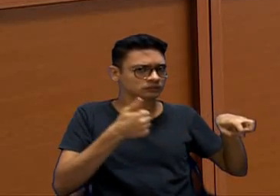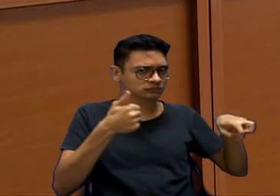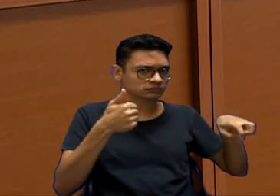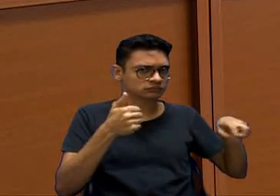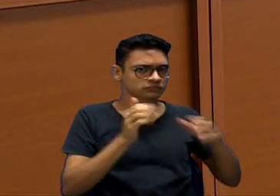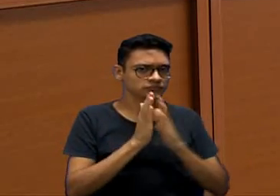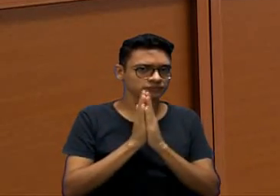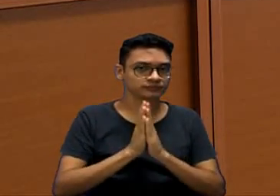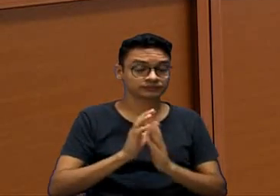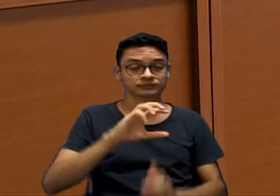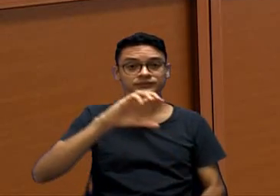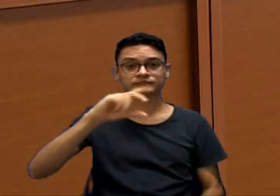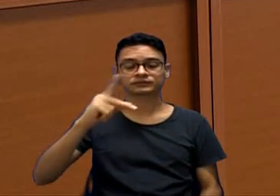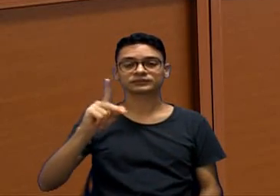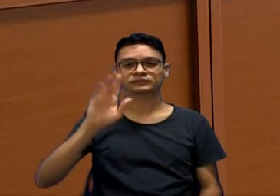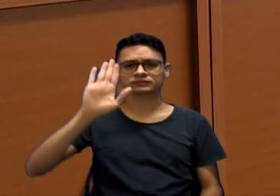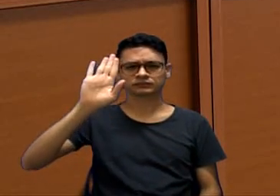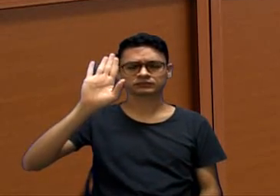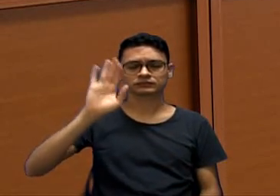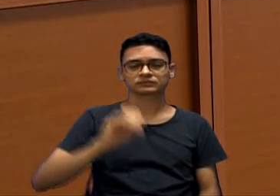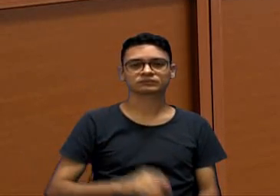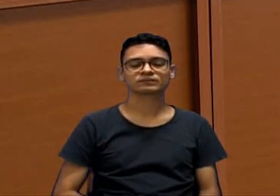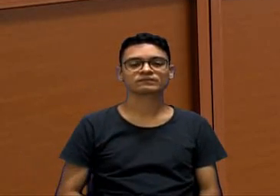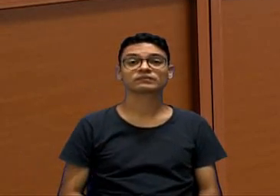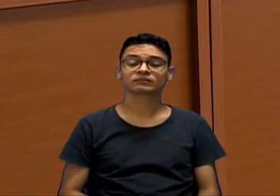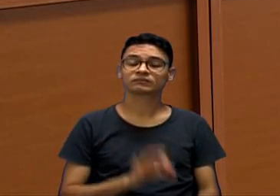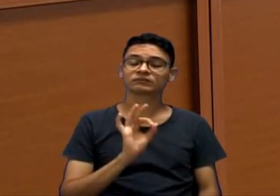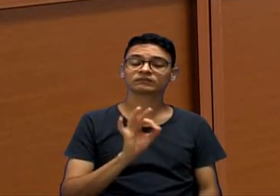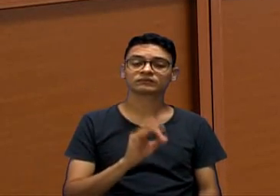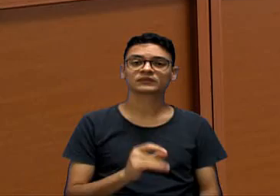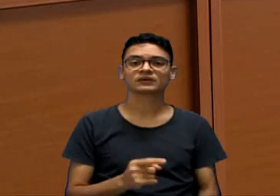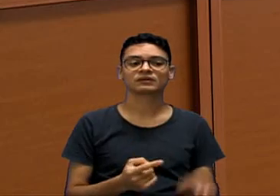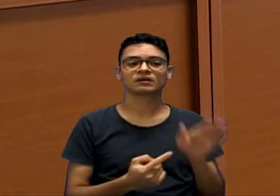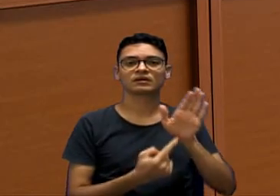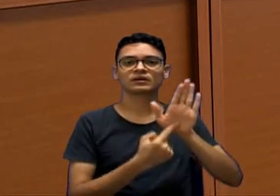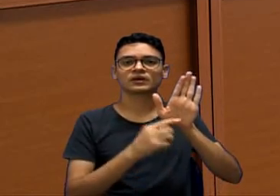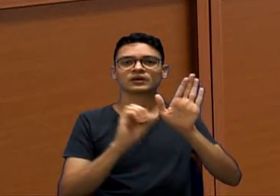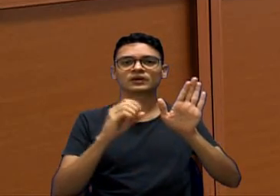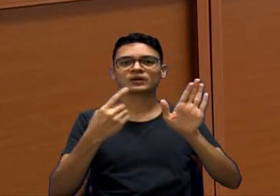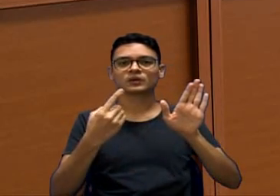Vereador Cristiano... Era isso mesmo, senhor presidente, era para destacar o requerimento